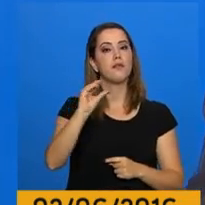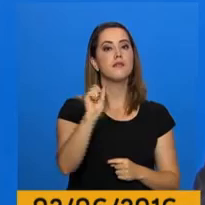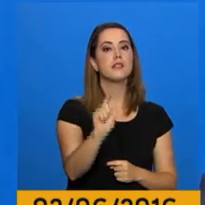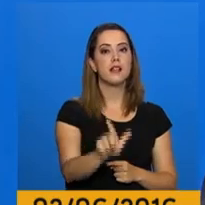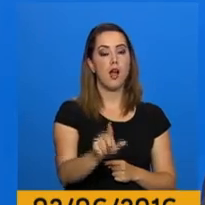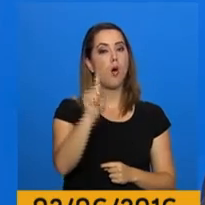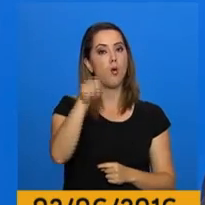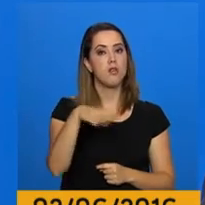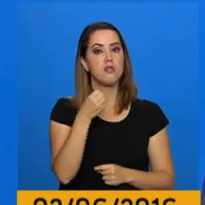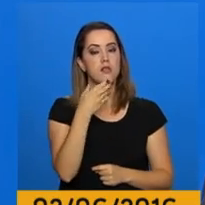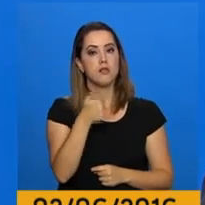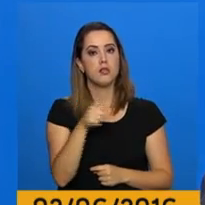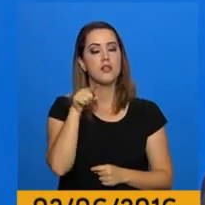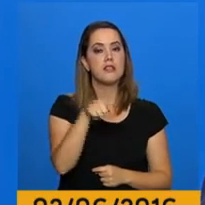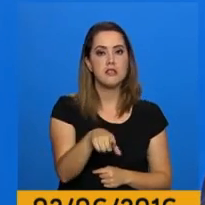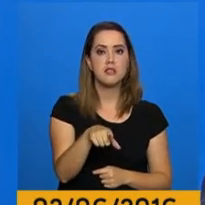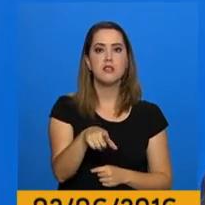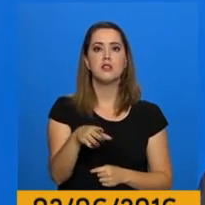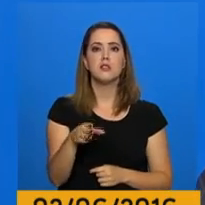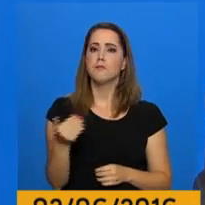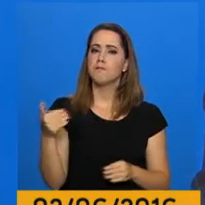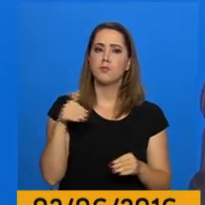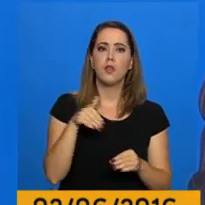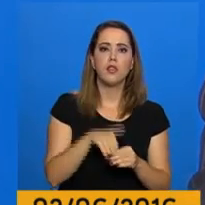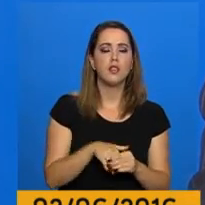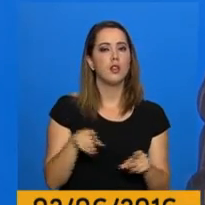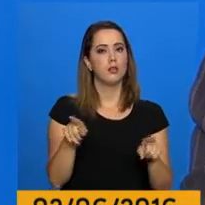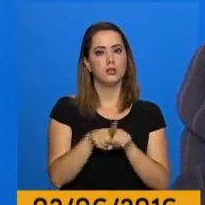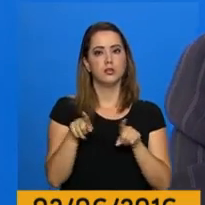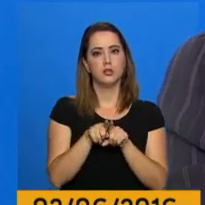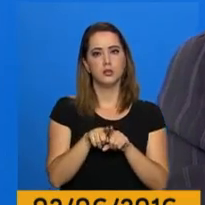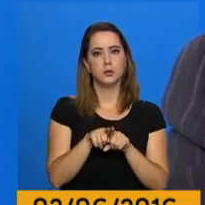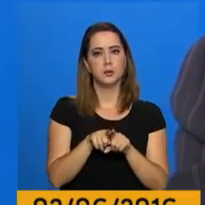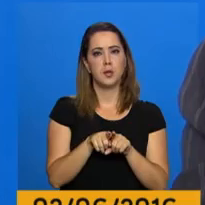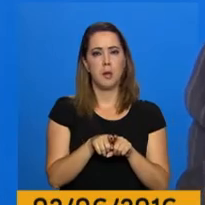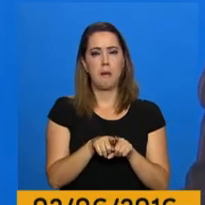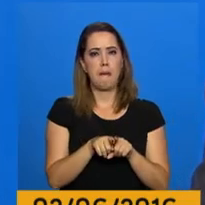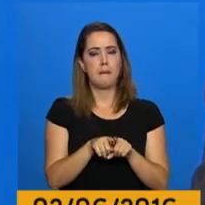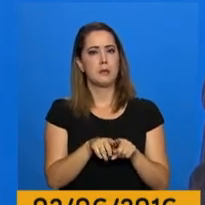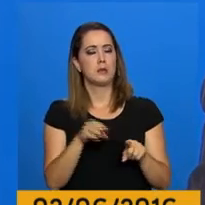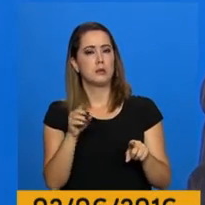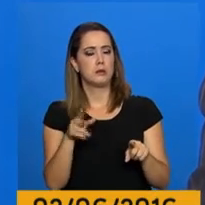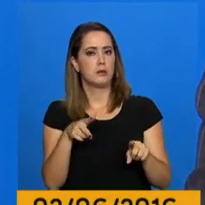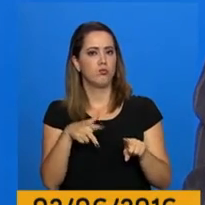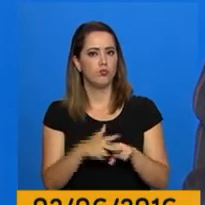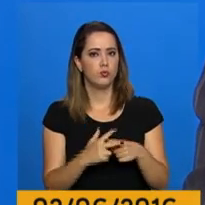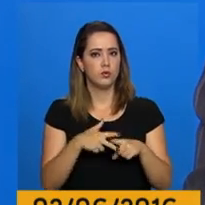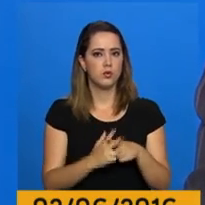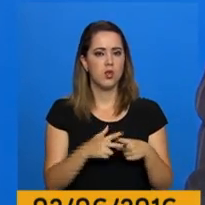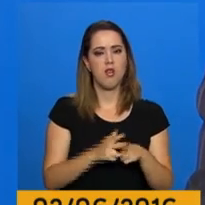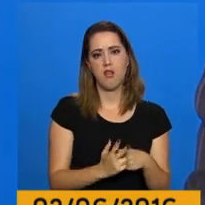brasileira, ele incorpora também a revisão O reajuste, uma coisa é o reajuste salário, outra